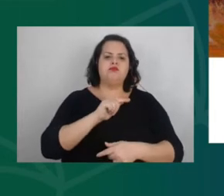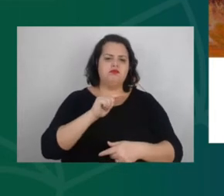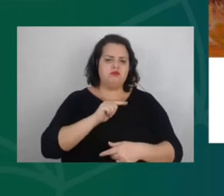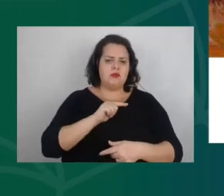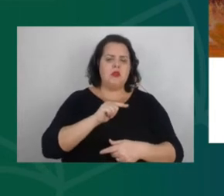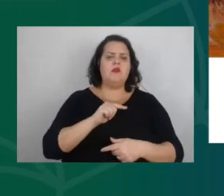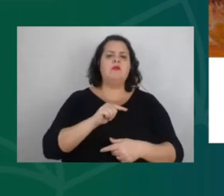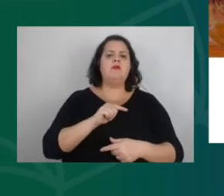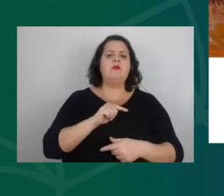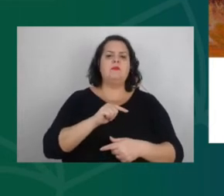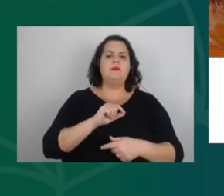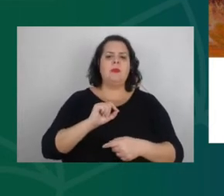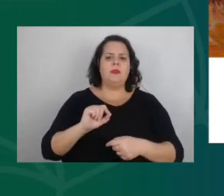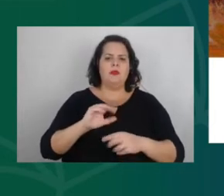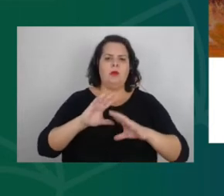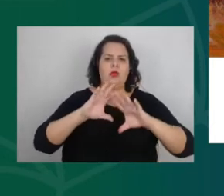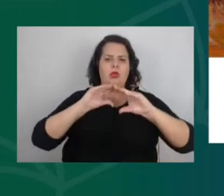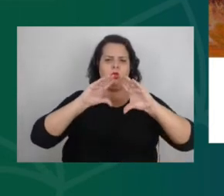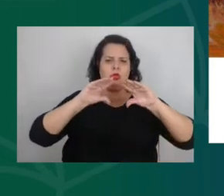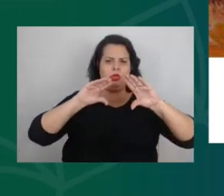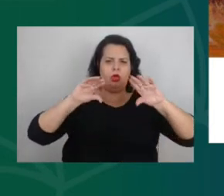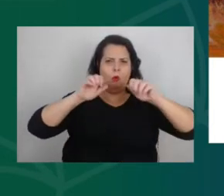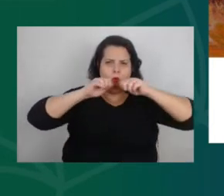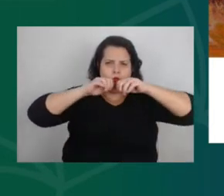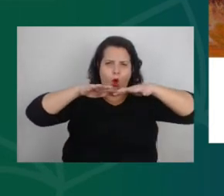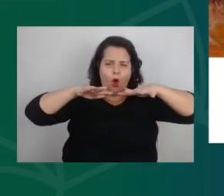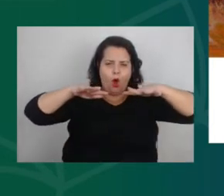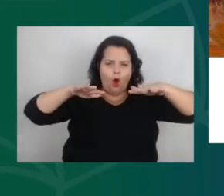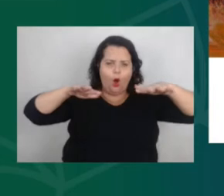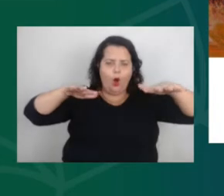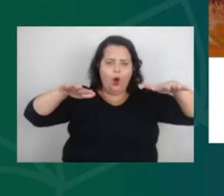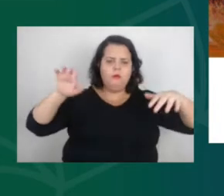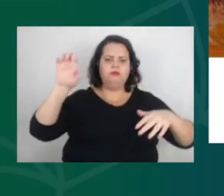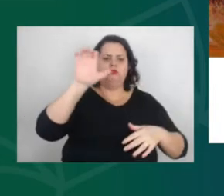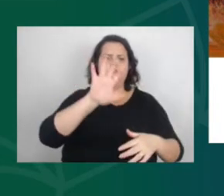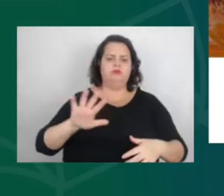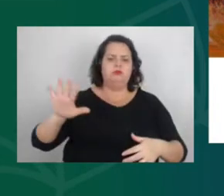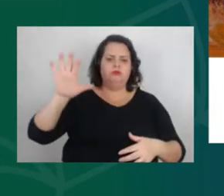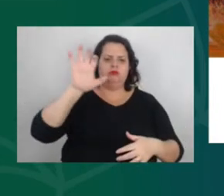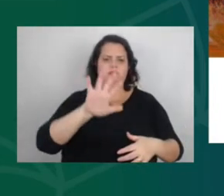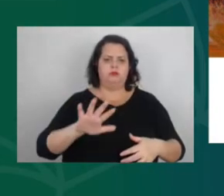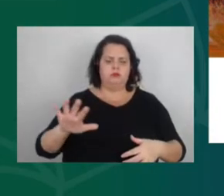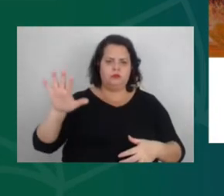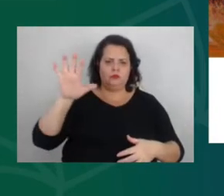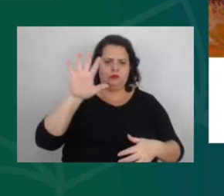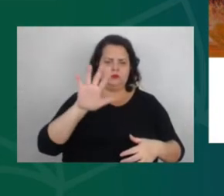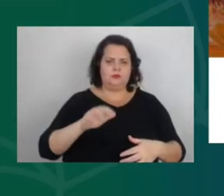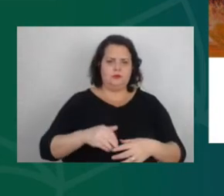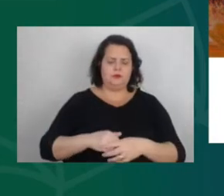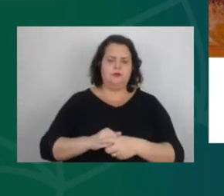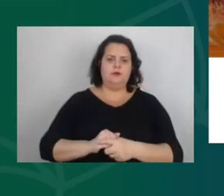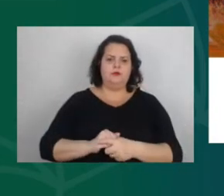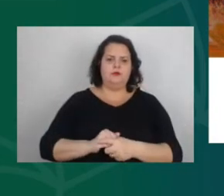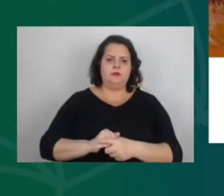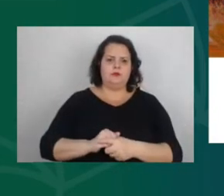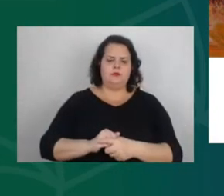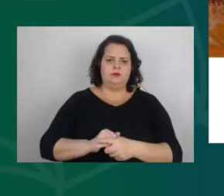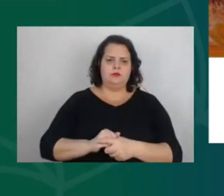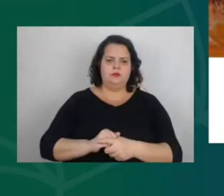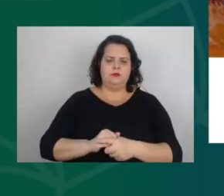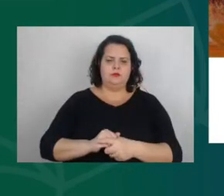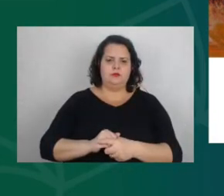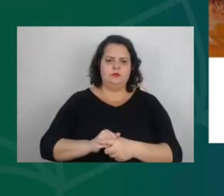a nuvem de radiação espalhou pela Europa, traz até hoje de saúde do homem